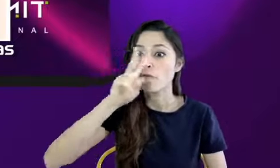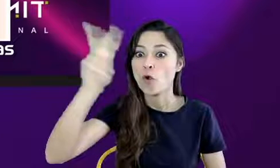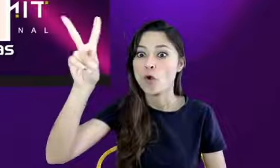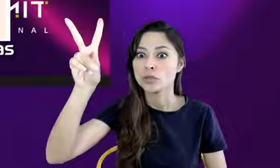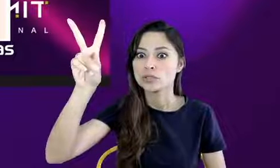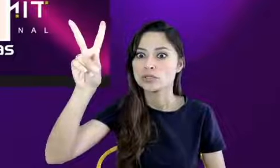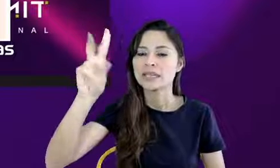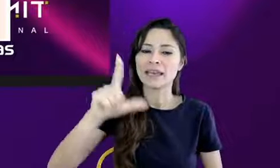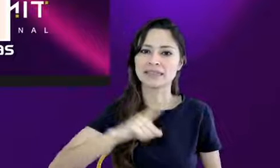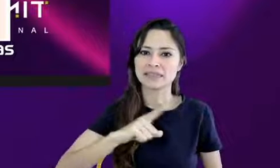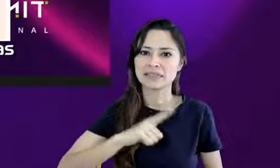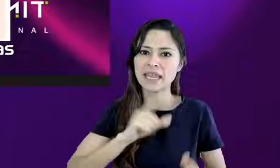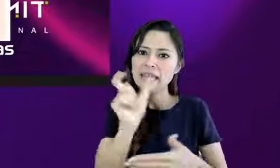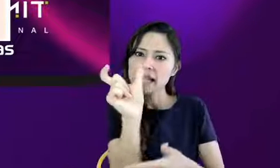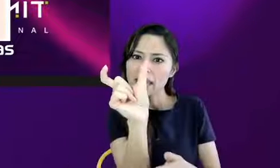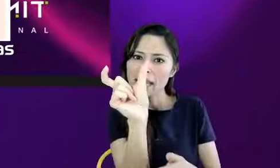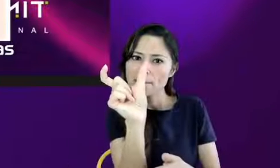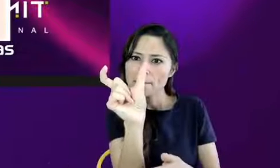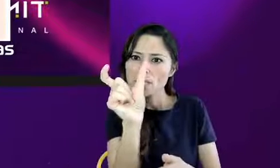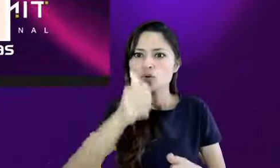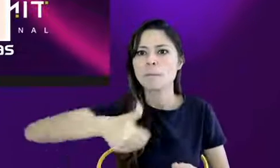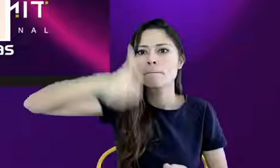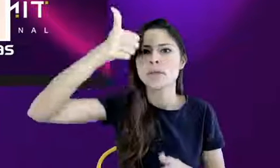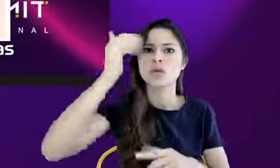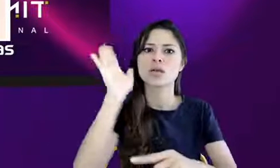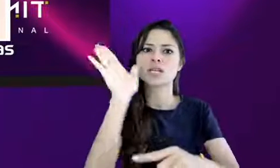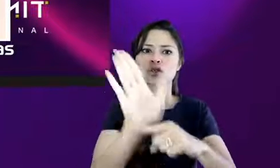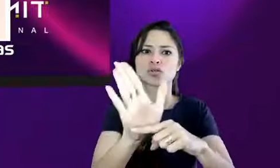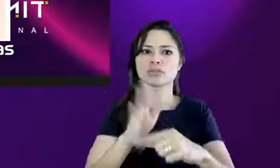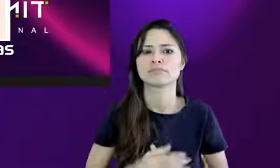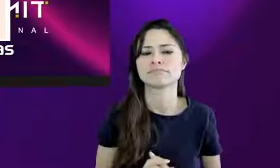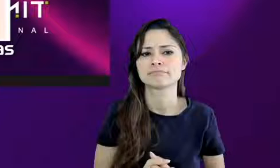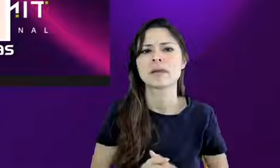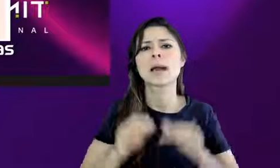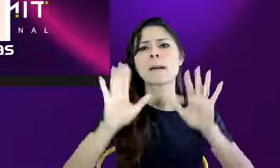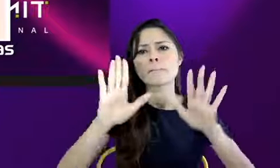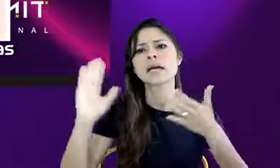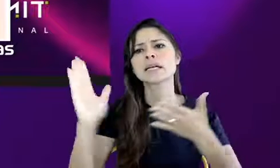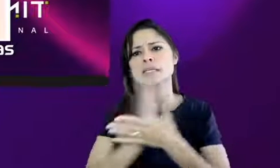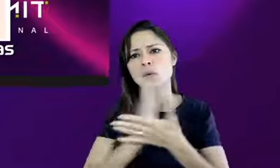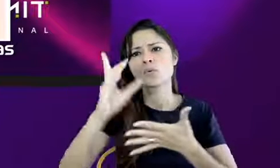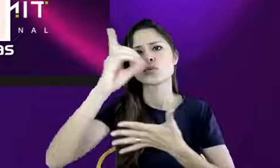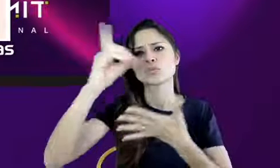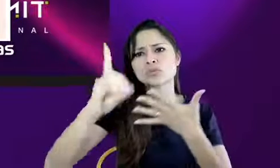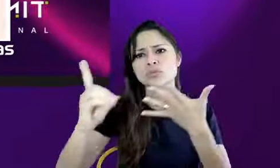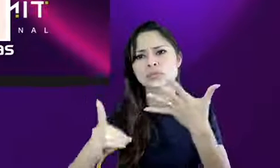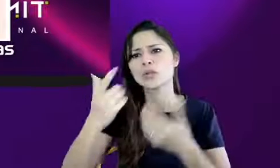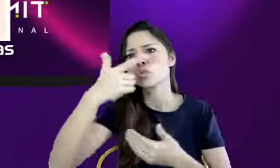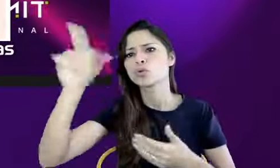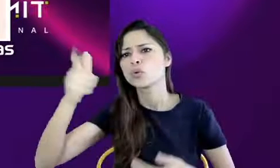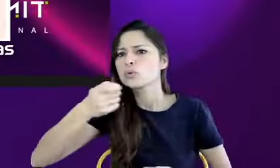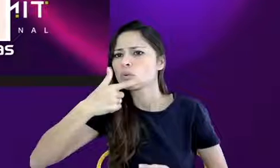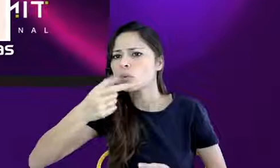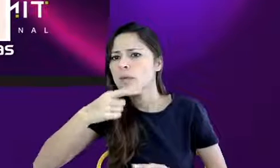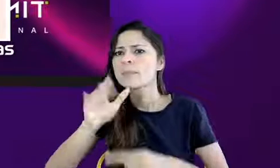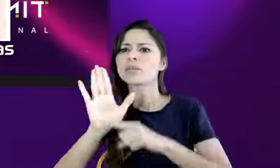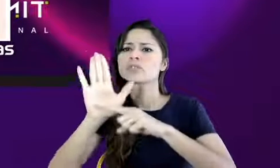infliximab continua sendo a medicação com melhor grau de evidência, mas existem dados muito bons também para o vedolizumab e para o